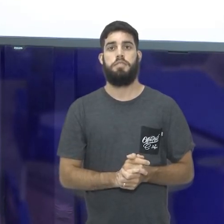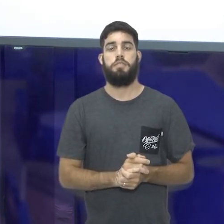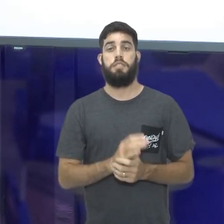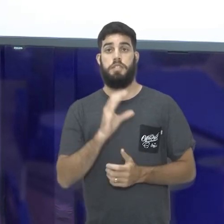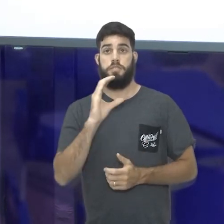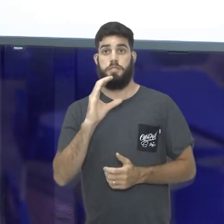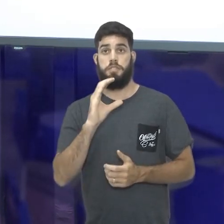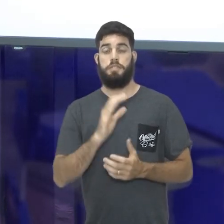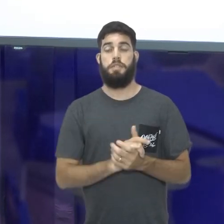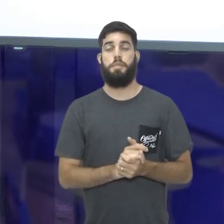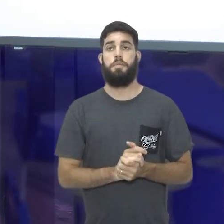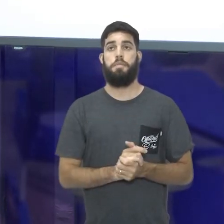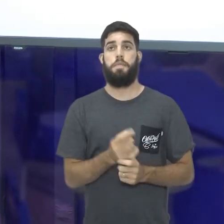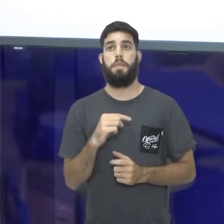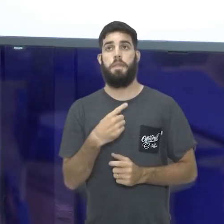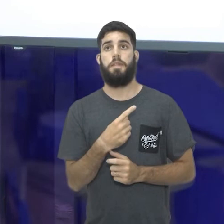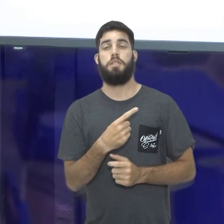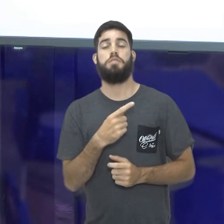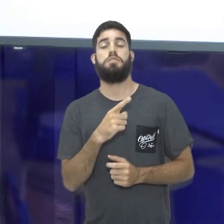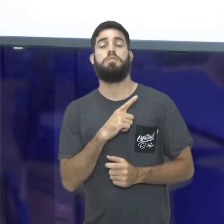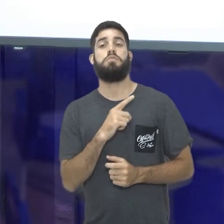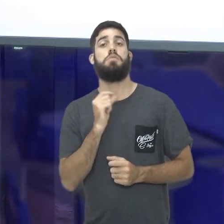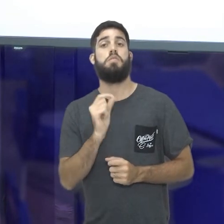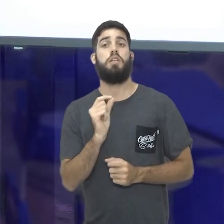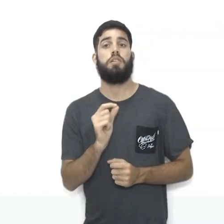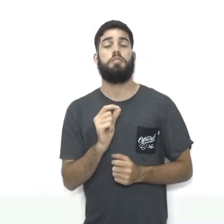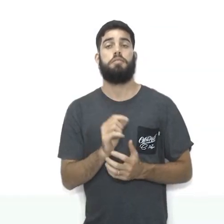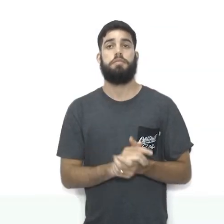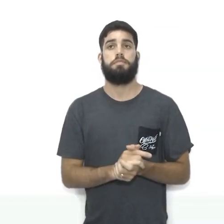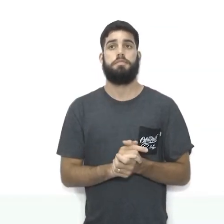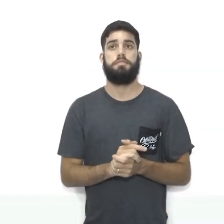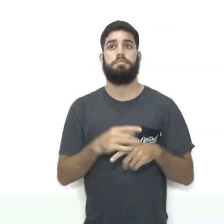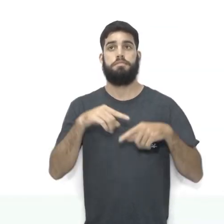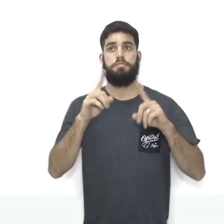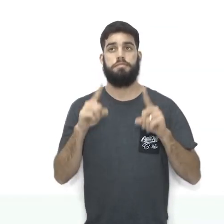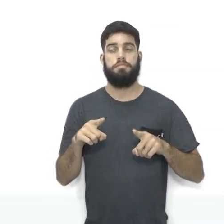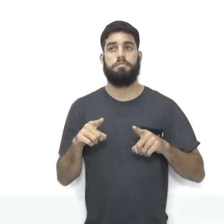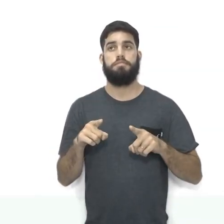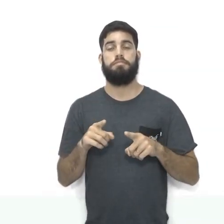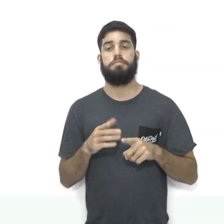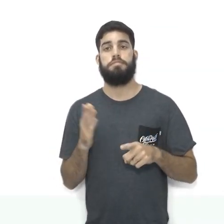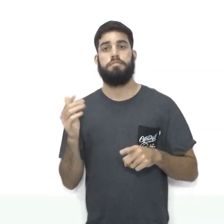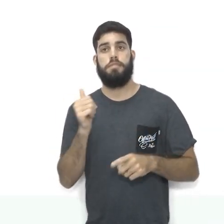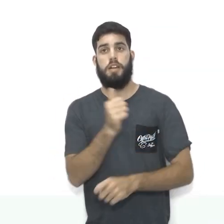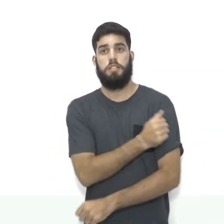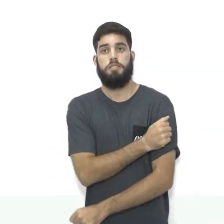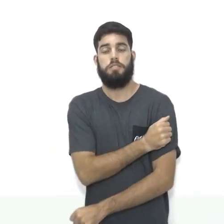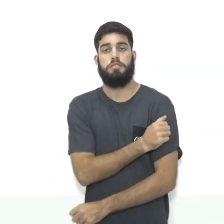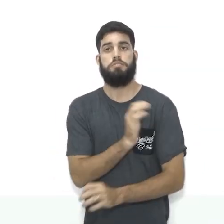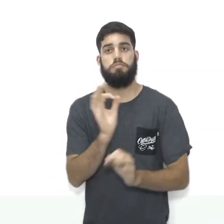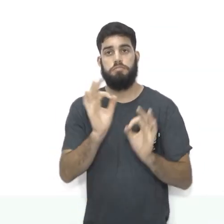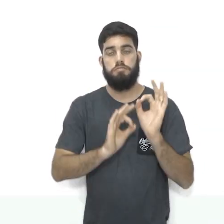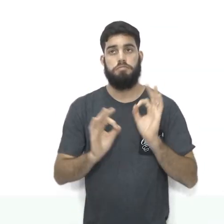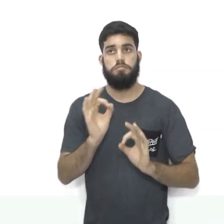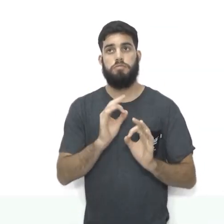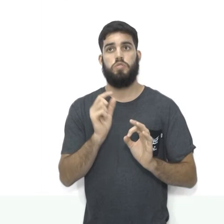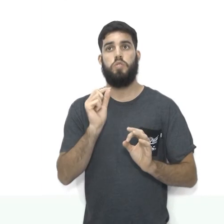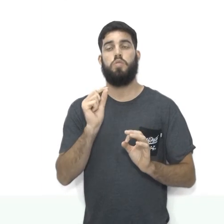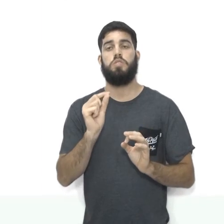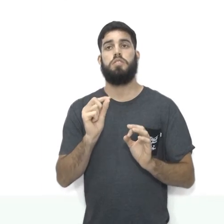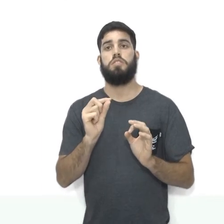No item C, nós temos o seguinte: no sistema de equações que Cristina resolveu, o que representa as